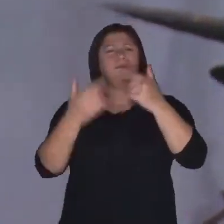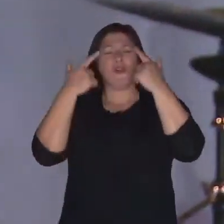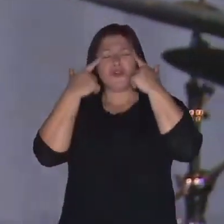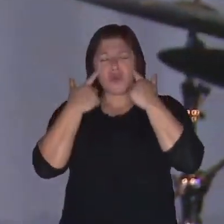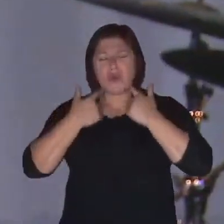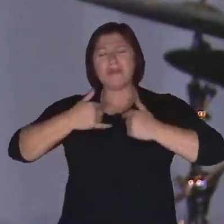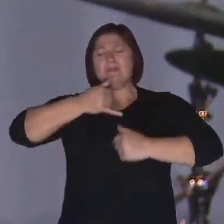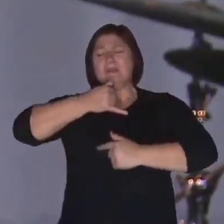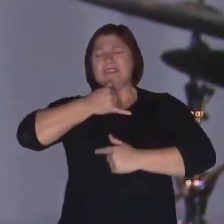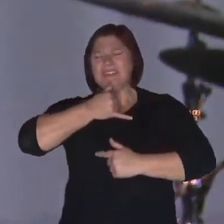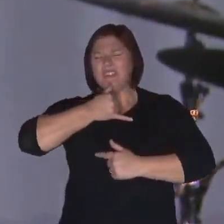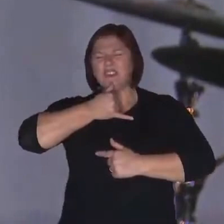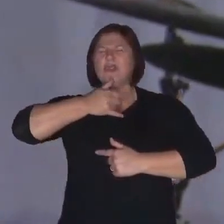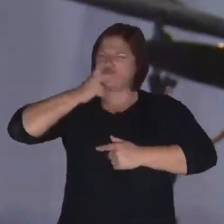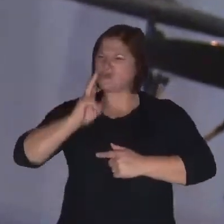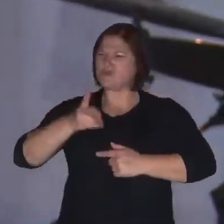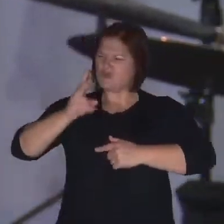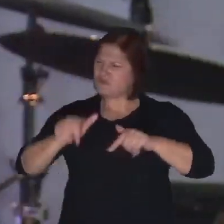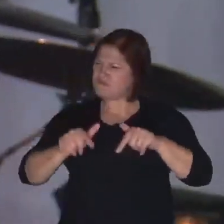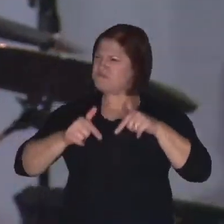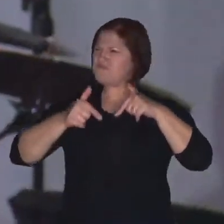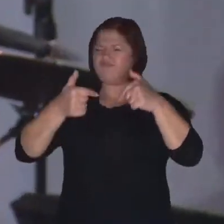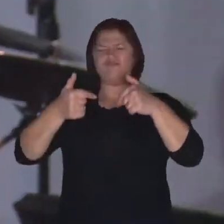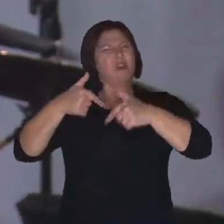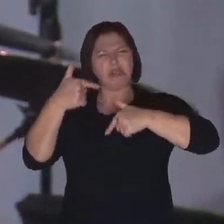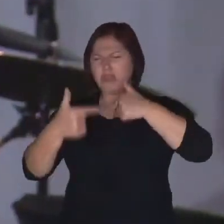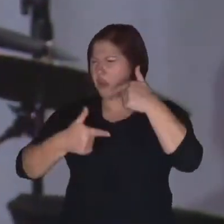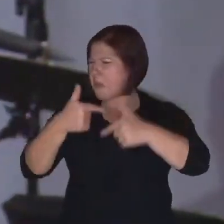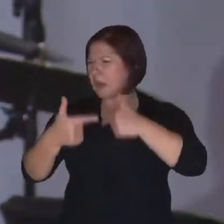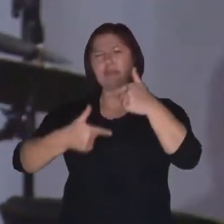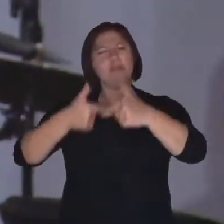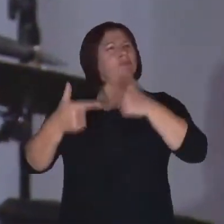semear do mesmo modo que nós semeávamos quando vocês estavam aqui.